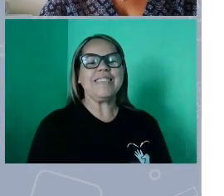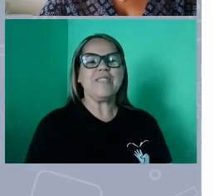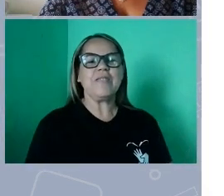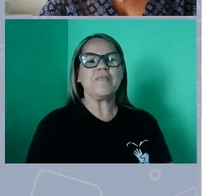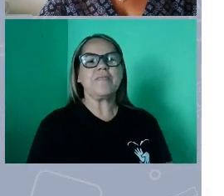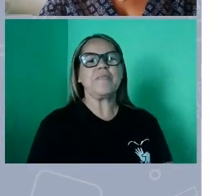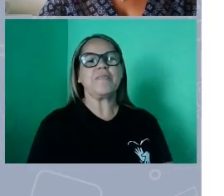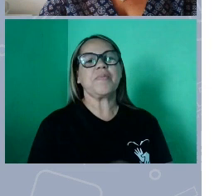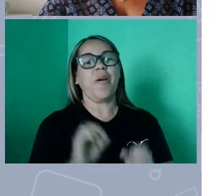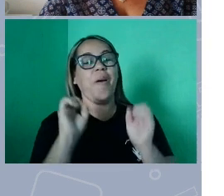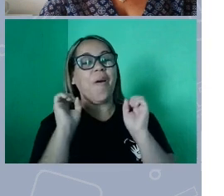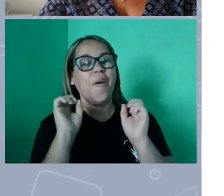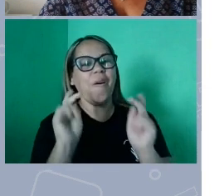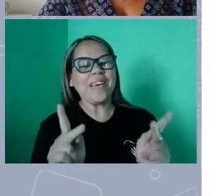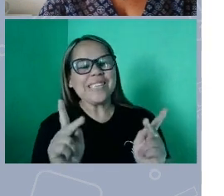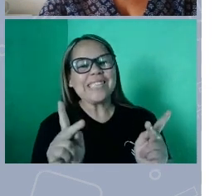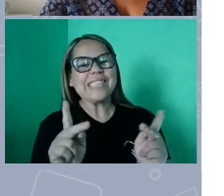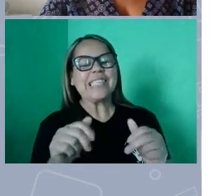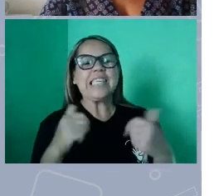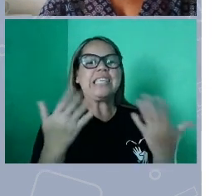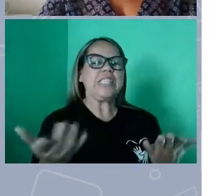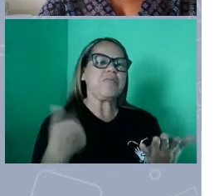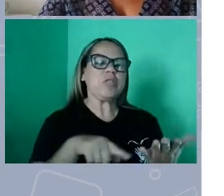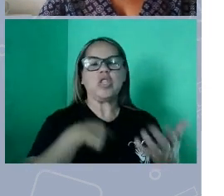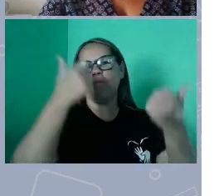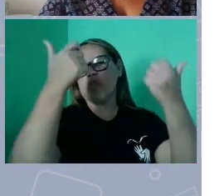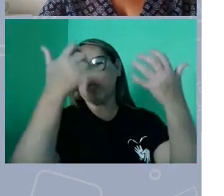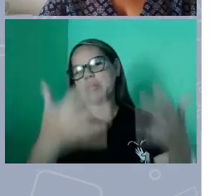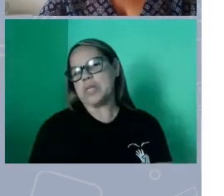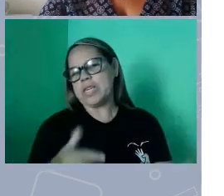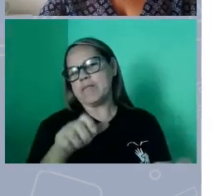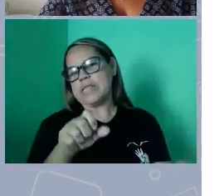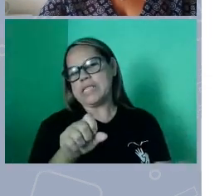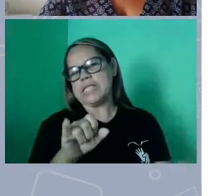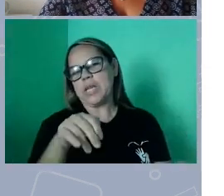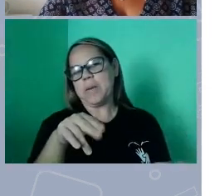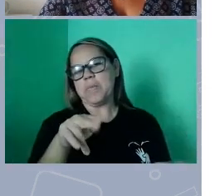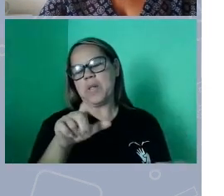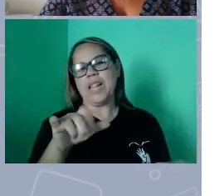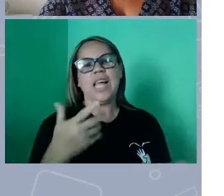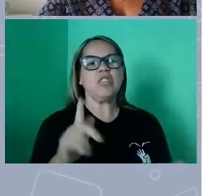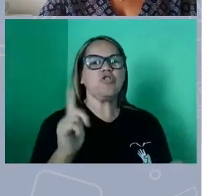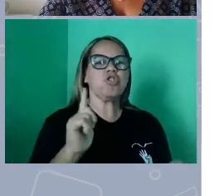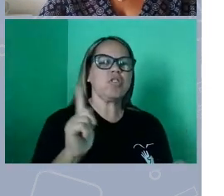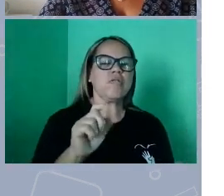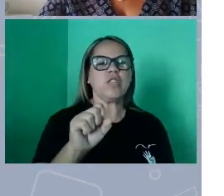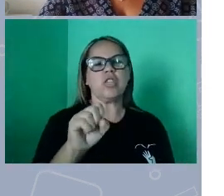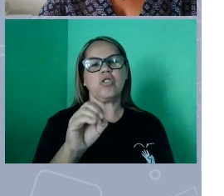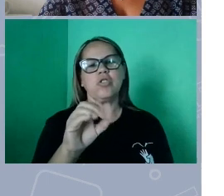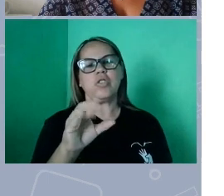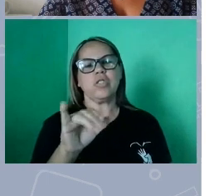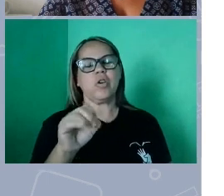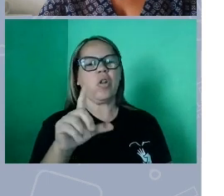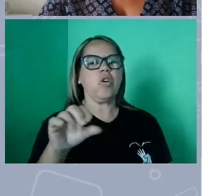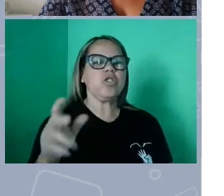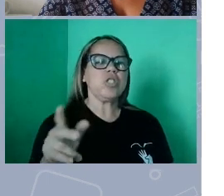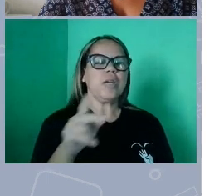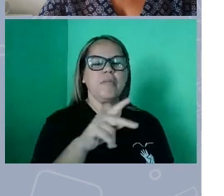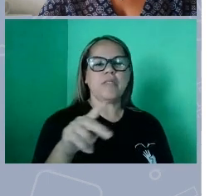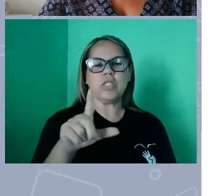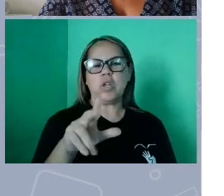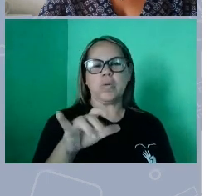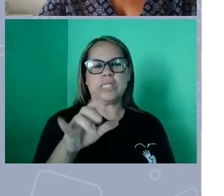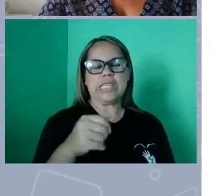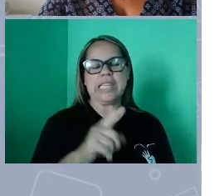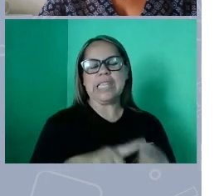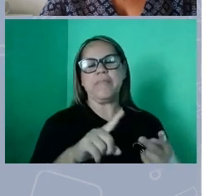ok pessoal então como a gente tava falando o simulado Geografia e Sociologia Luciana Coutinho e Velton e aí a gente tem